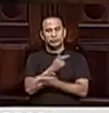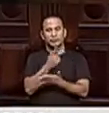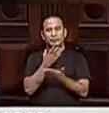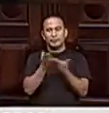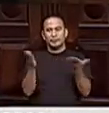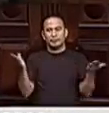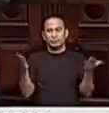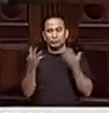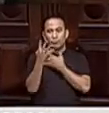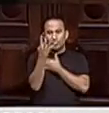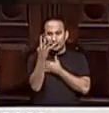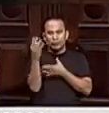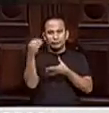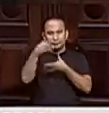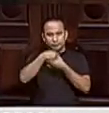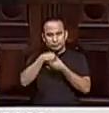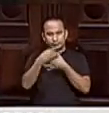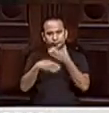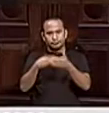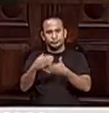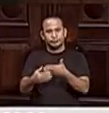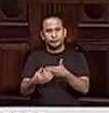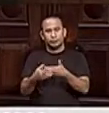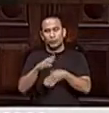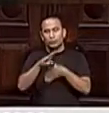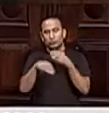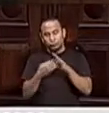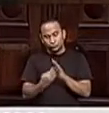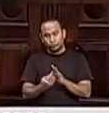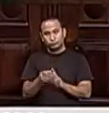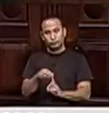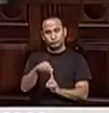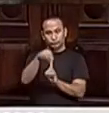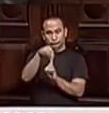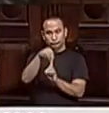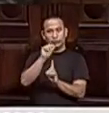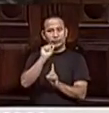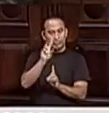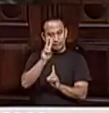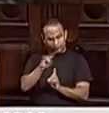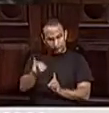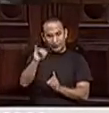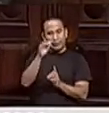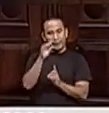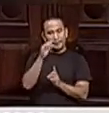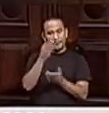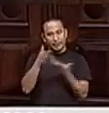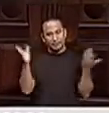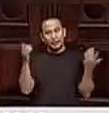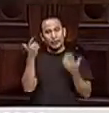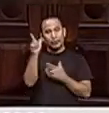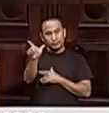perdeu 4 eleições sucessivas. E tudo indica que vai perder a próxima.